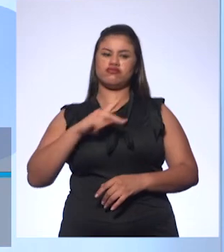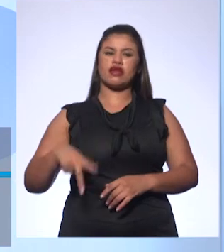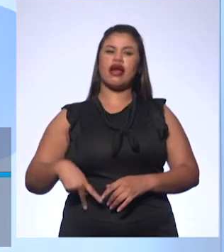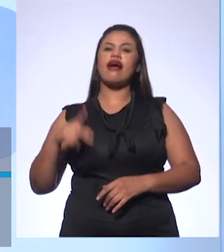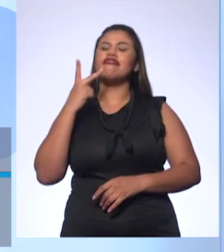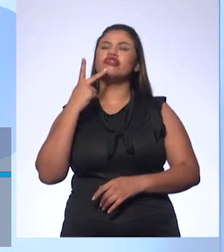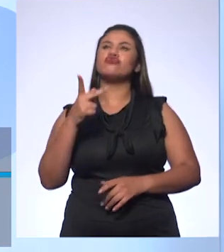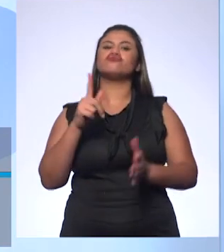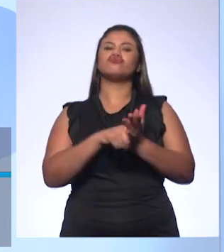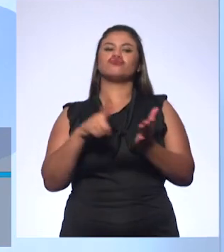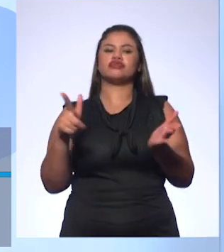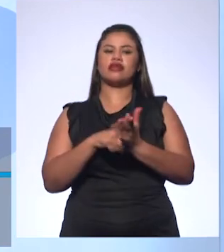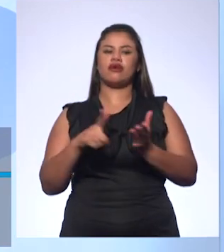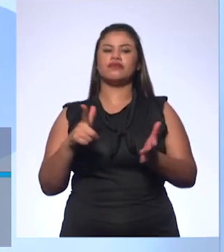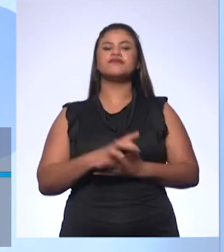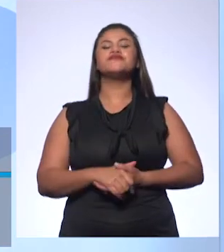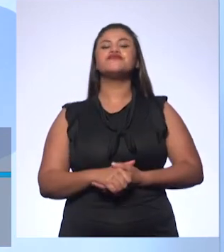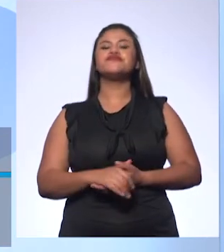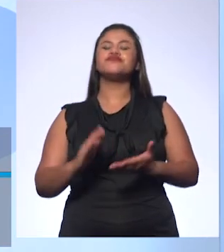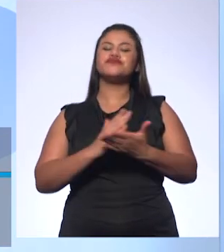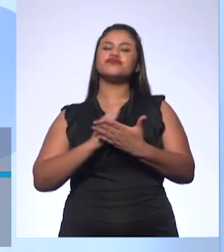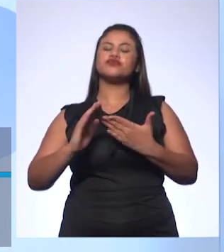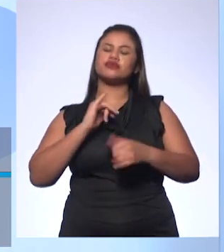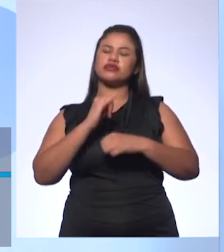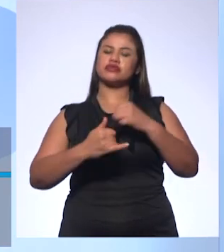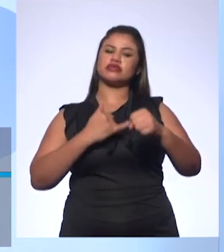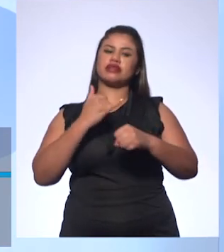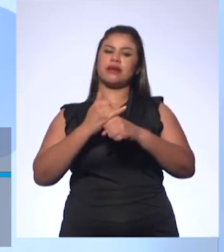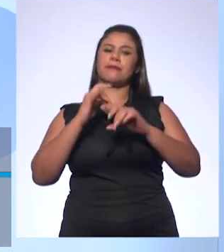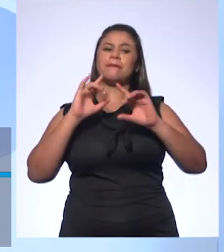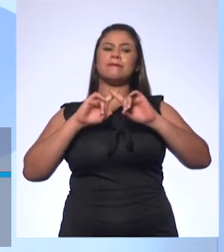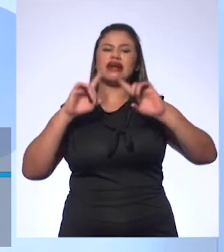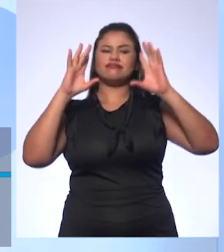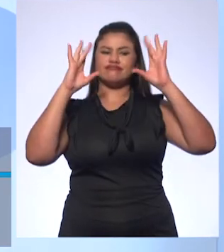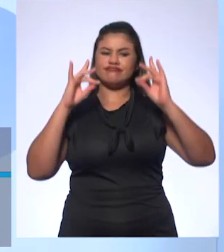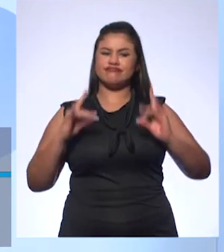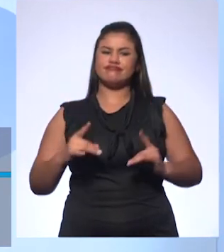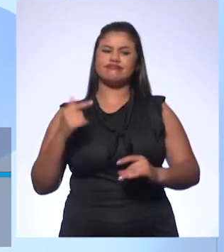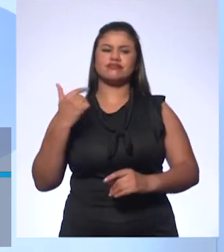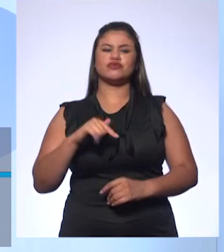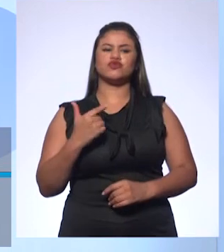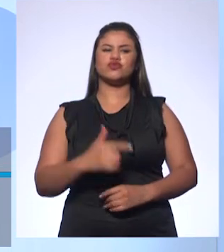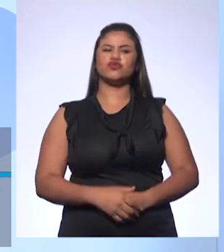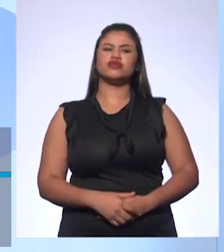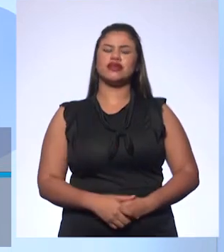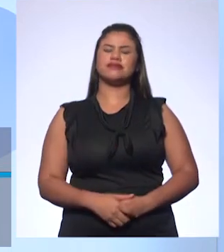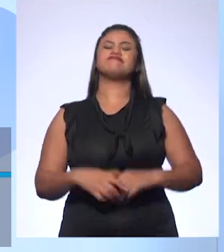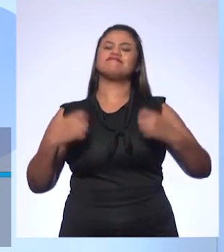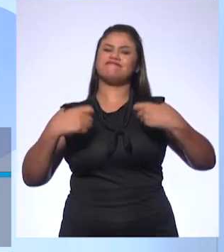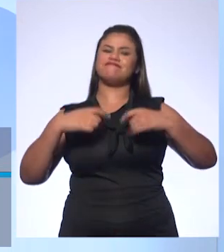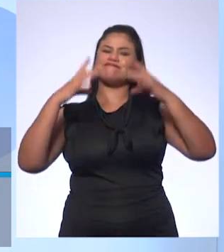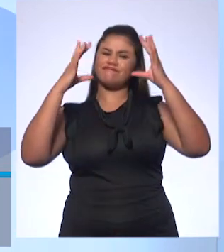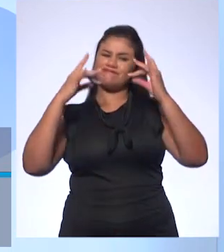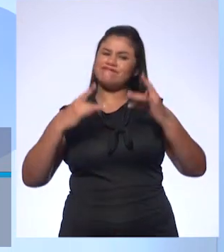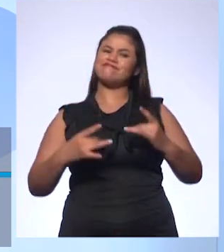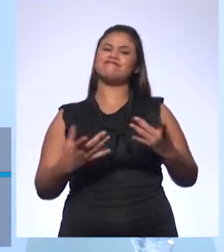jornal. E alguns colocaram internet, mas não foram muito específicos, né? Deveria ser mais específico um pouco quanto à internet, né, Pro? É verdade.